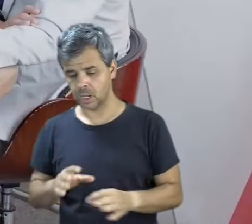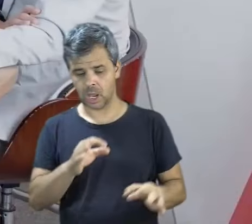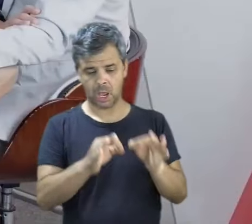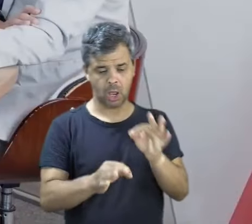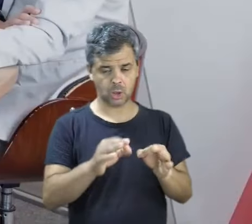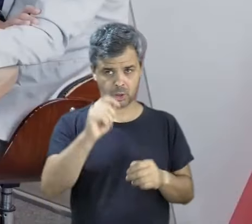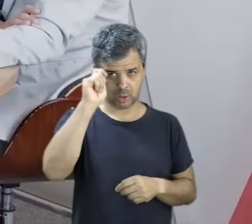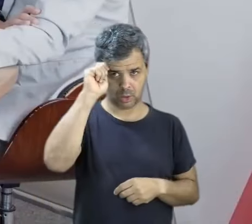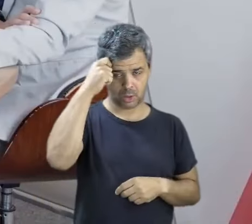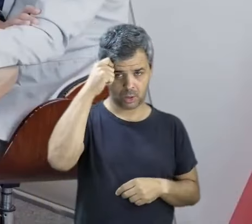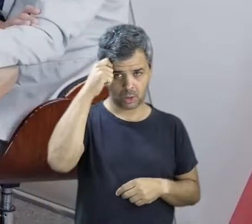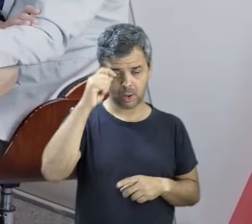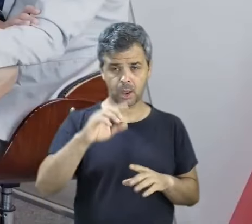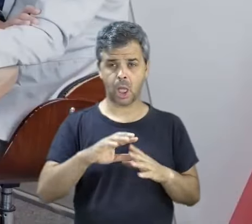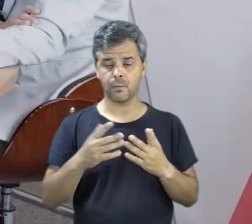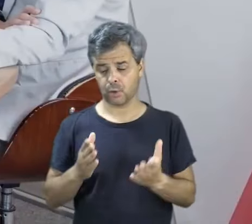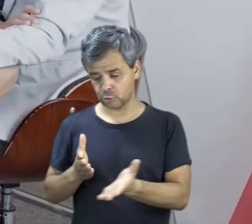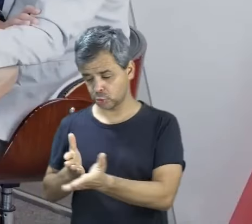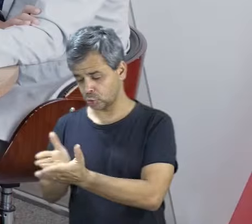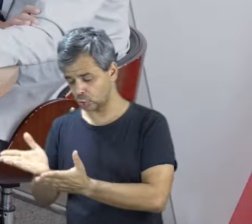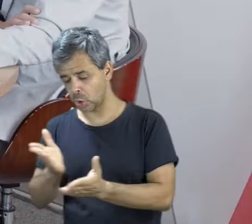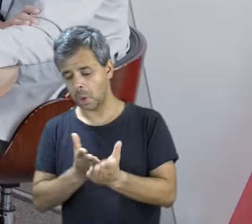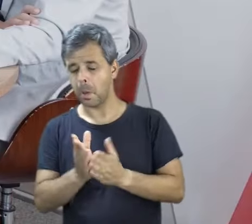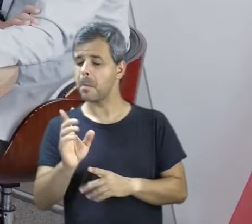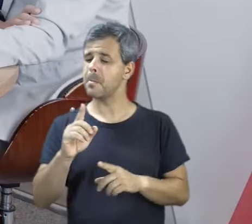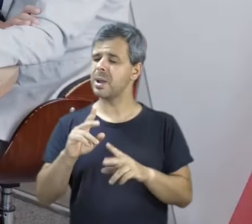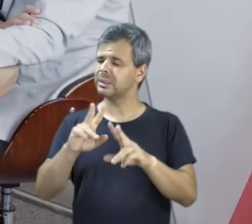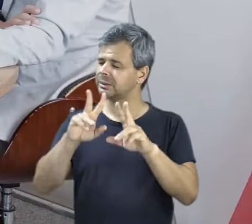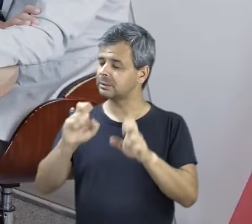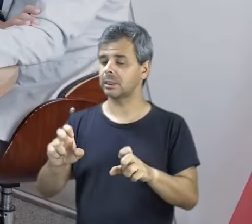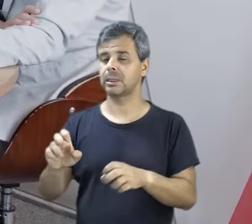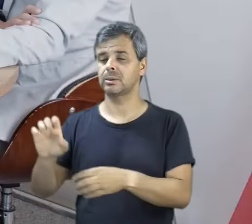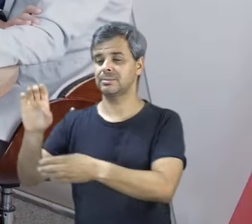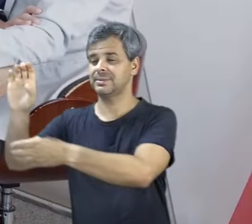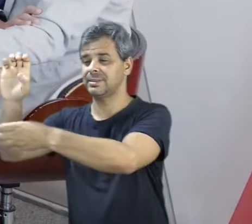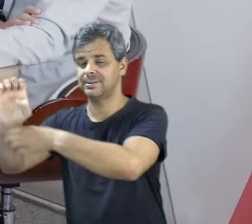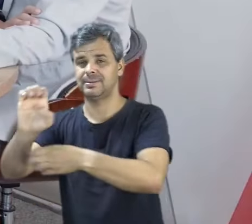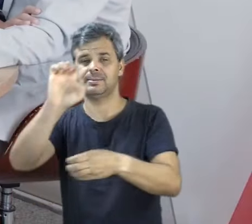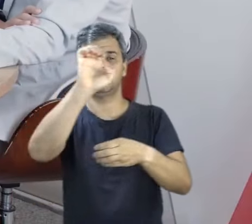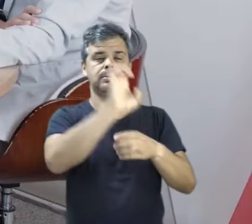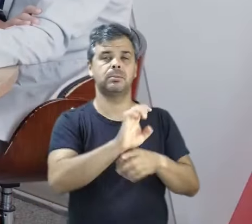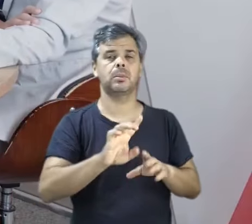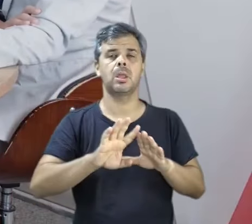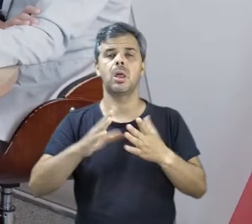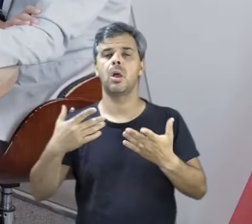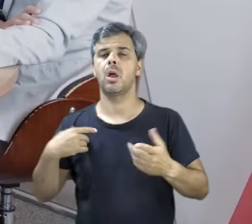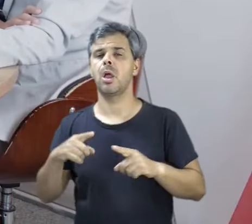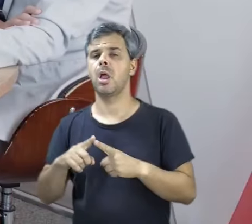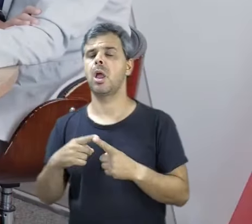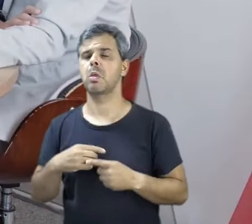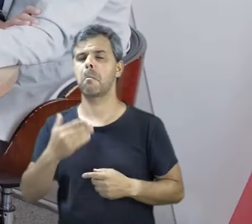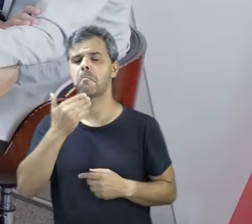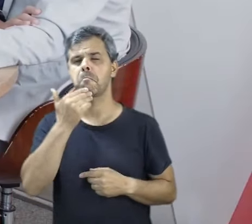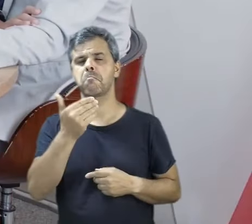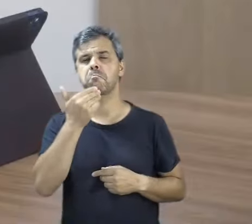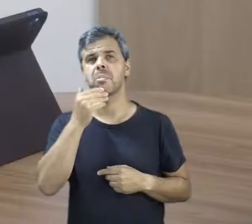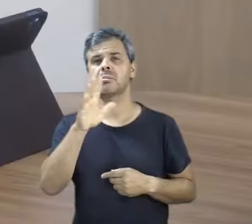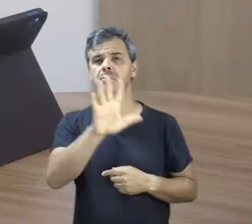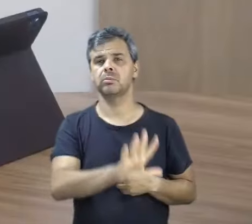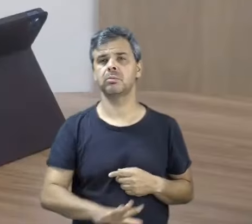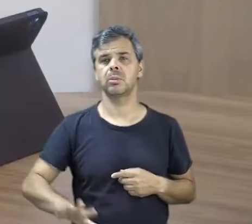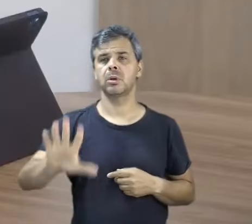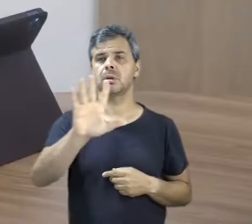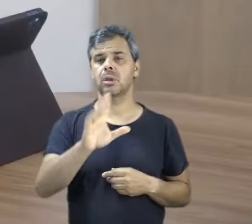justiça racial, né, foram os temas mais pertinentes no Estado. E aí a gente culmina com uma reivindicação geral,